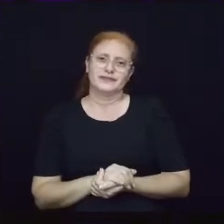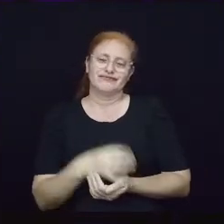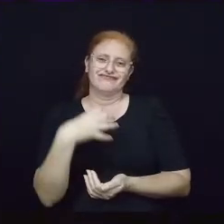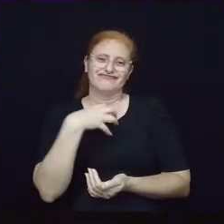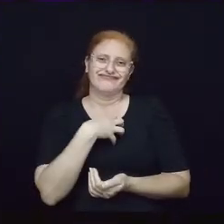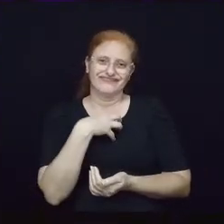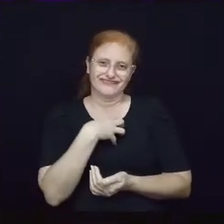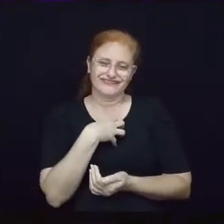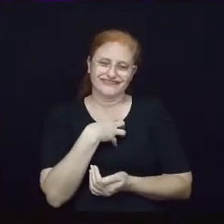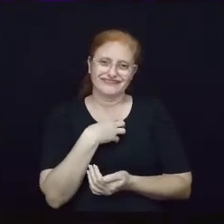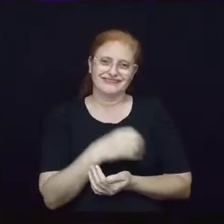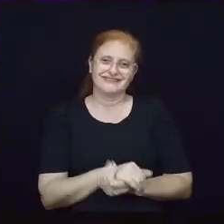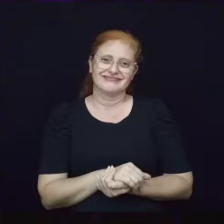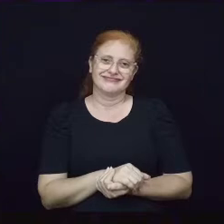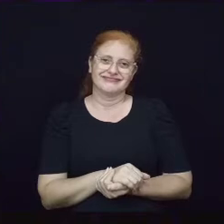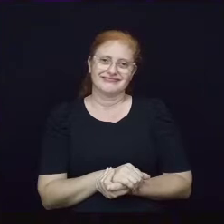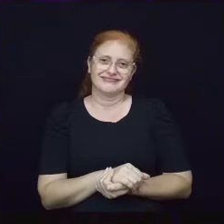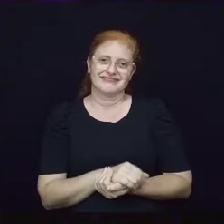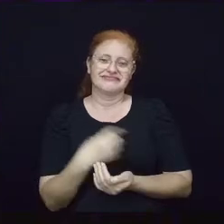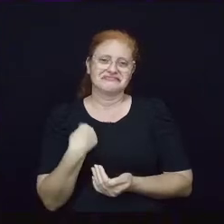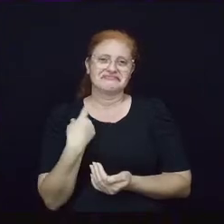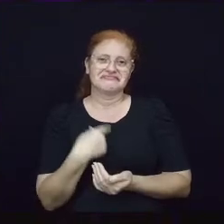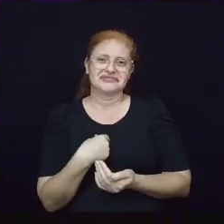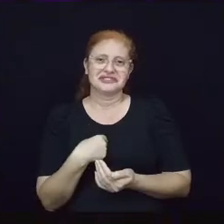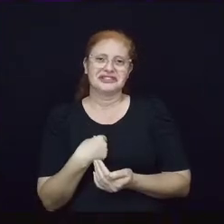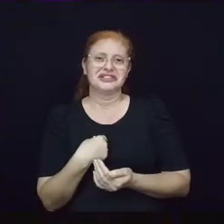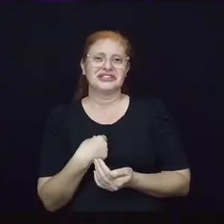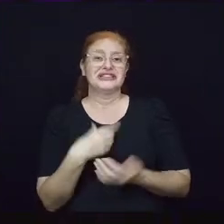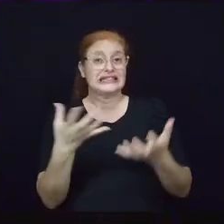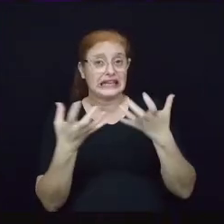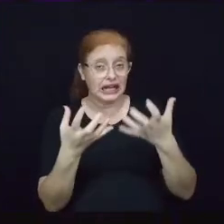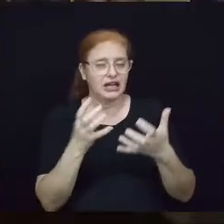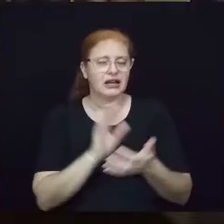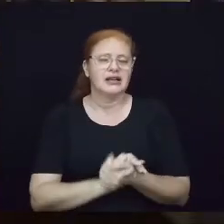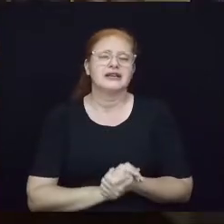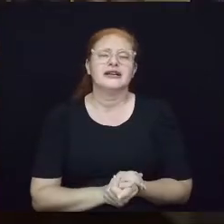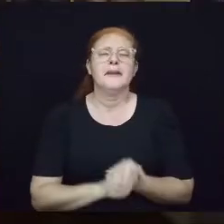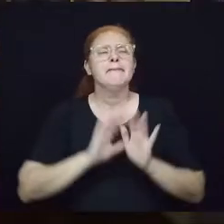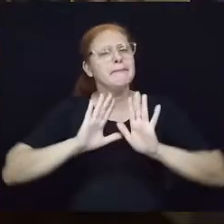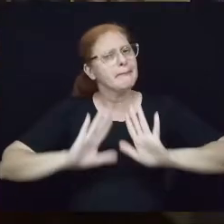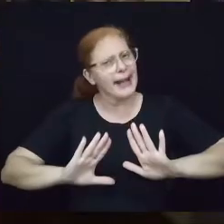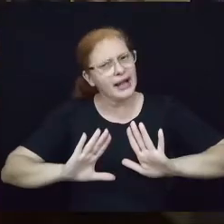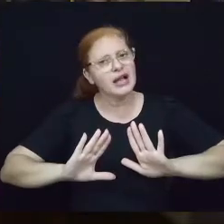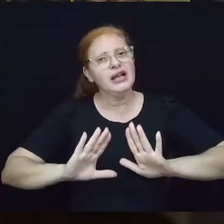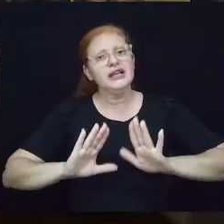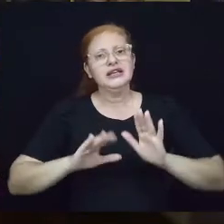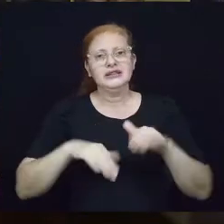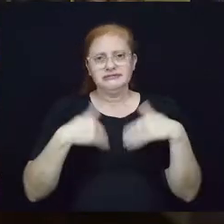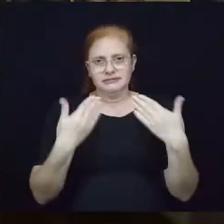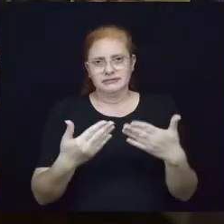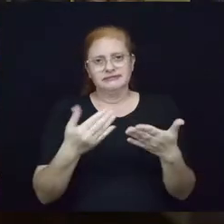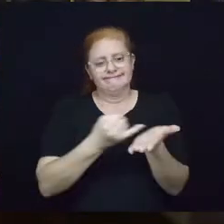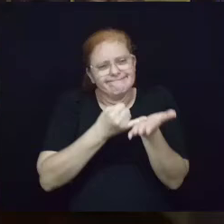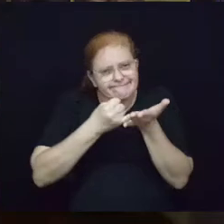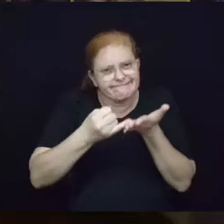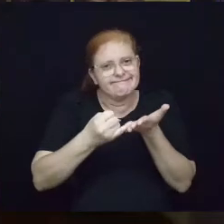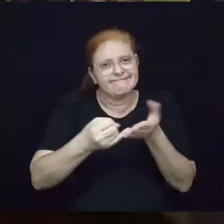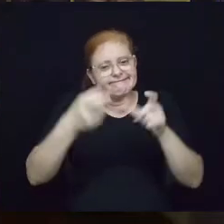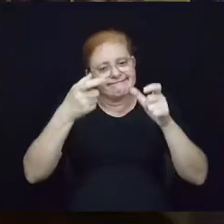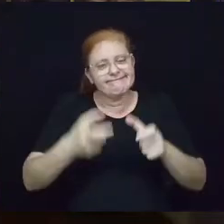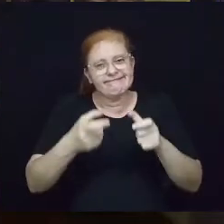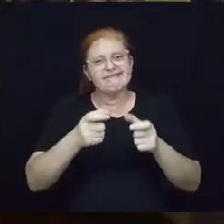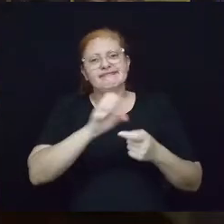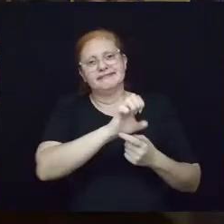da maneira como, né, nós esperávamos. Mas introduzimos, então, no espaço